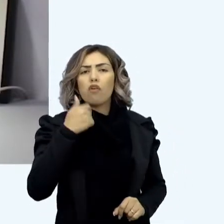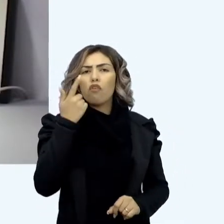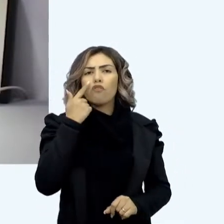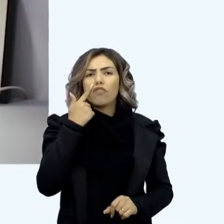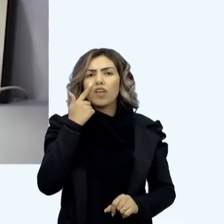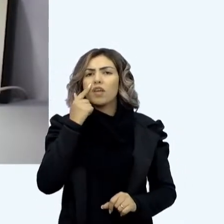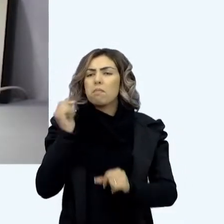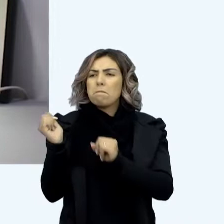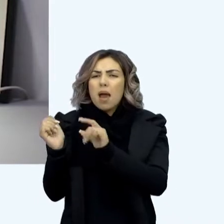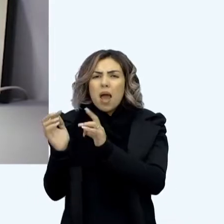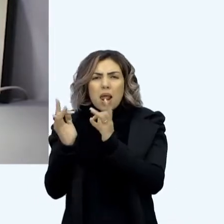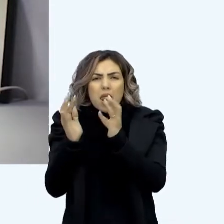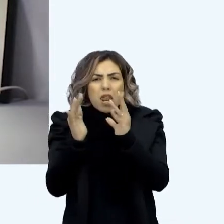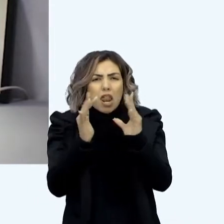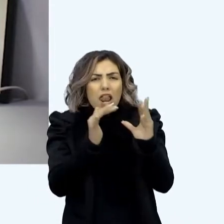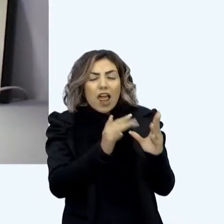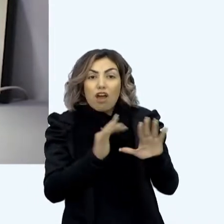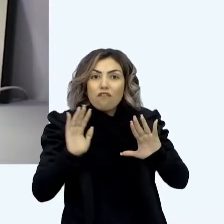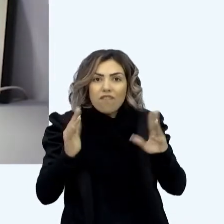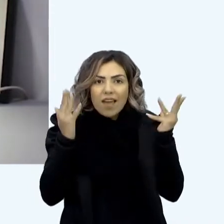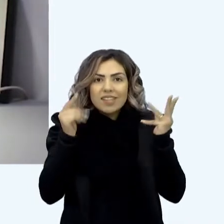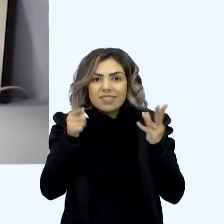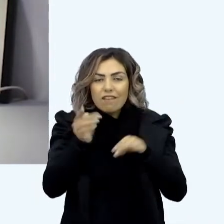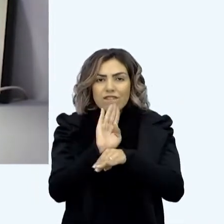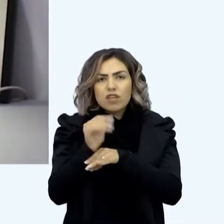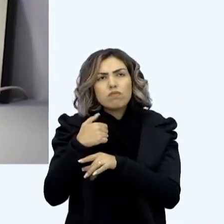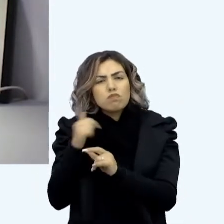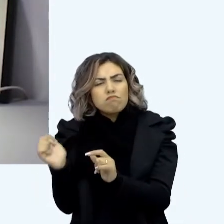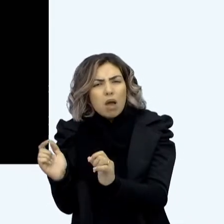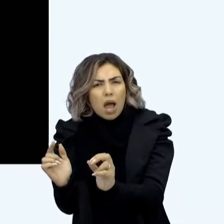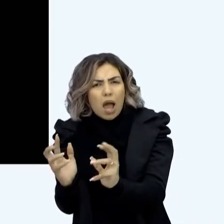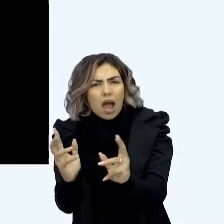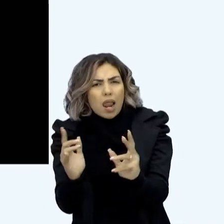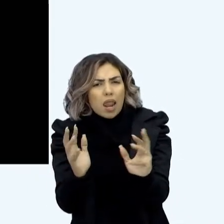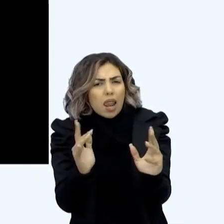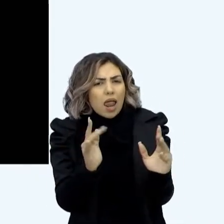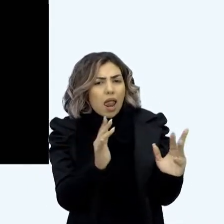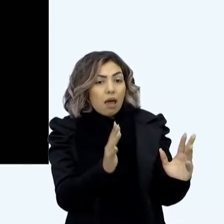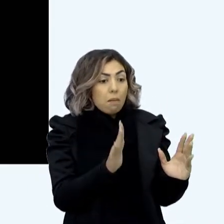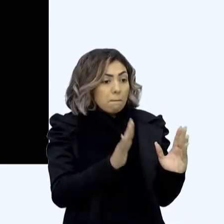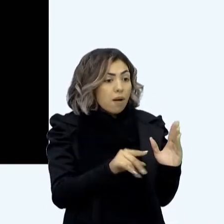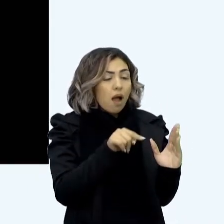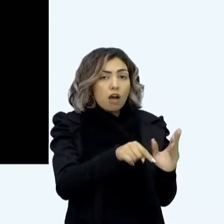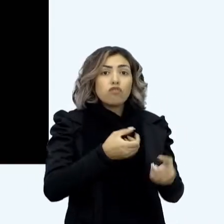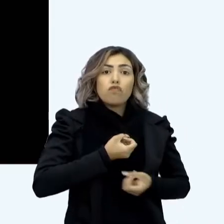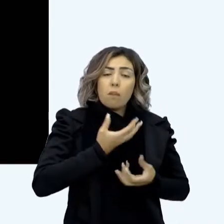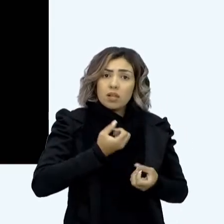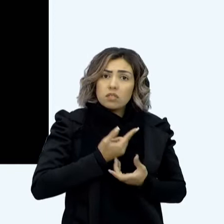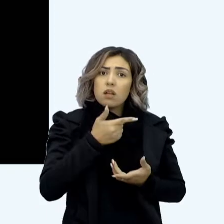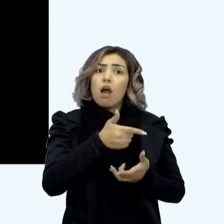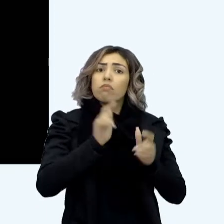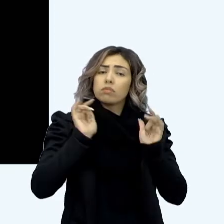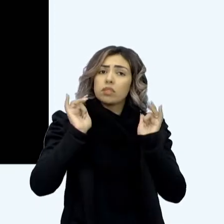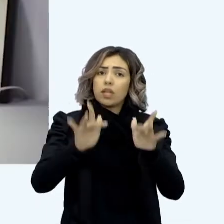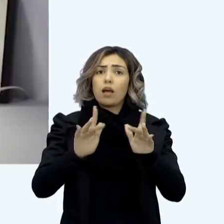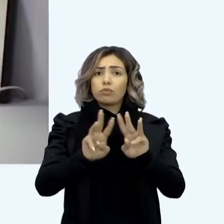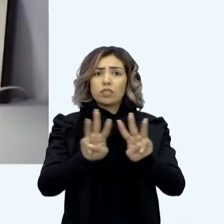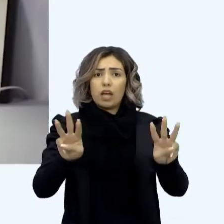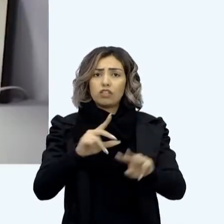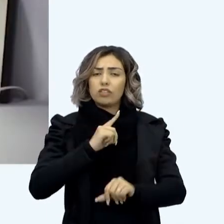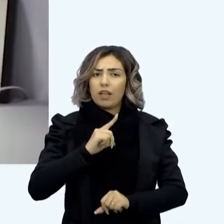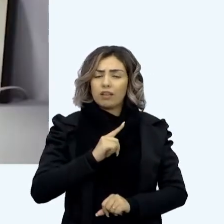todas as edições do festival e a maior parte desses dados já estavam disponíveis no site. O que eu não encontrei